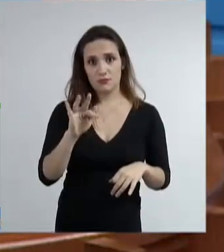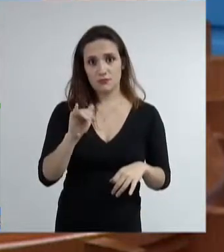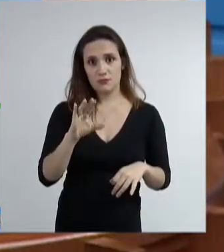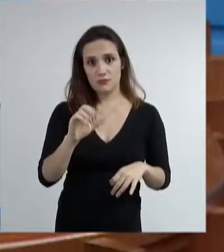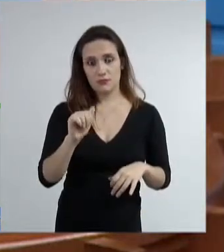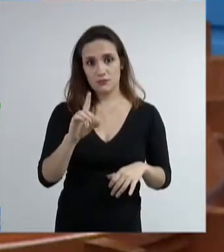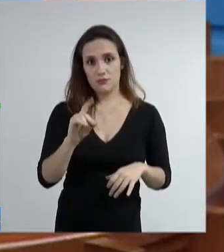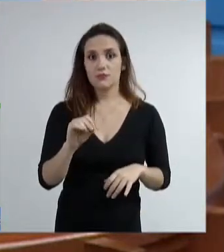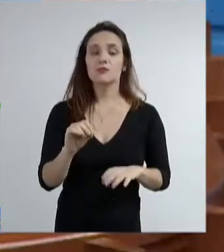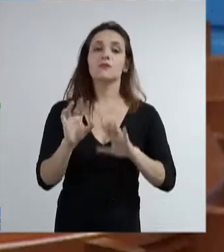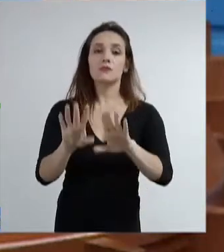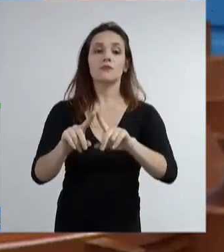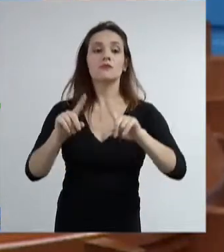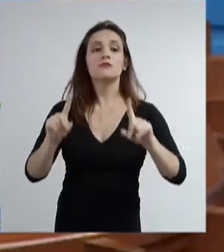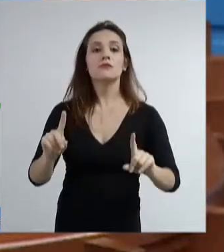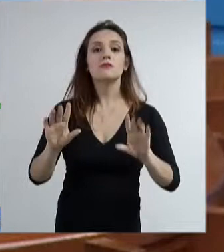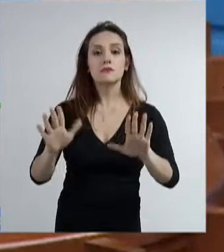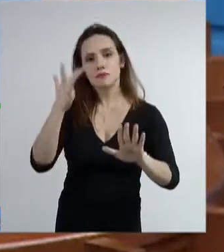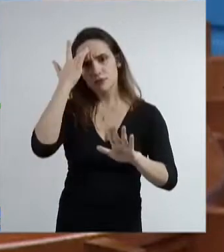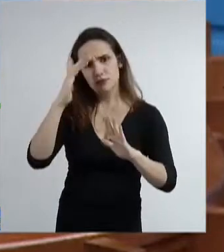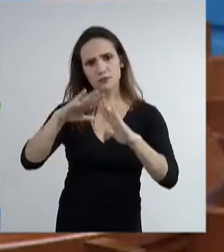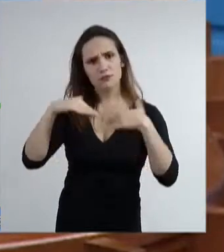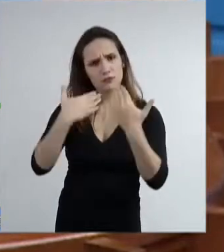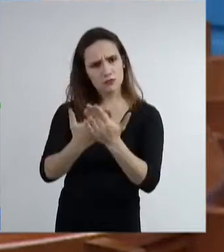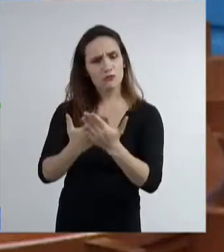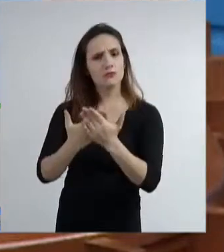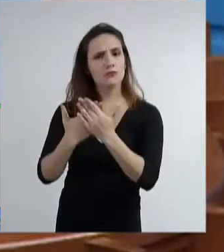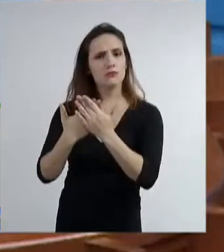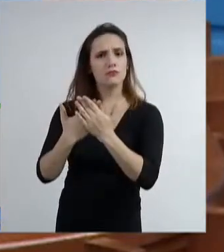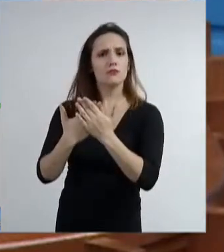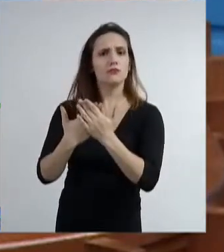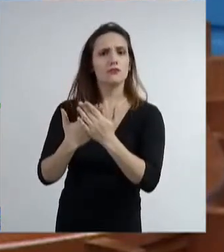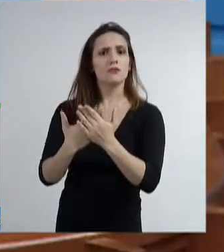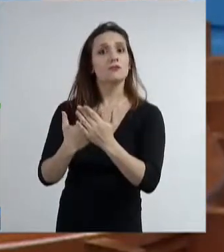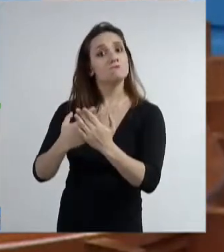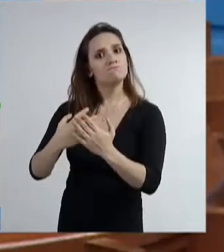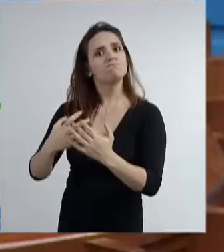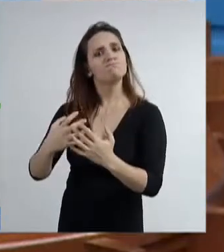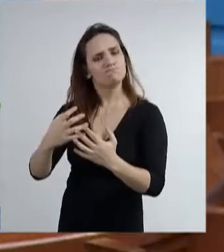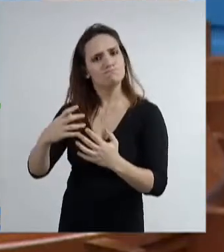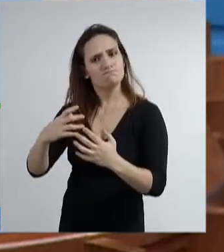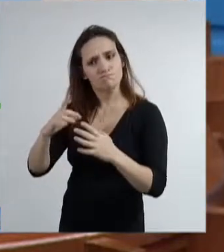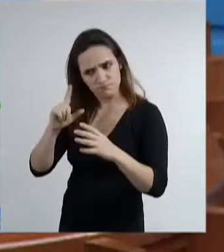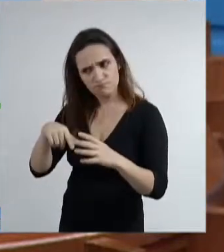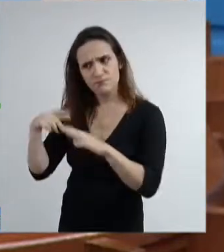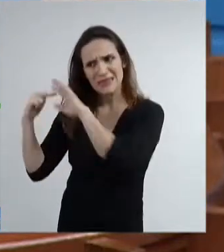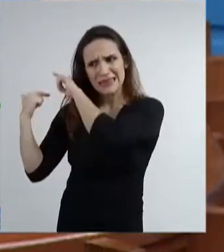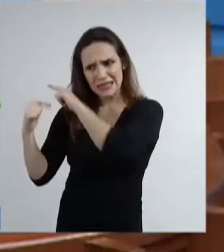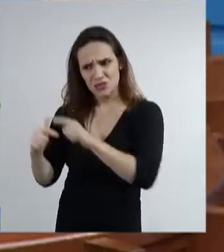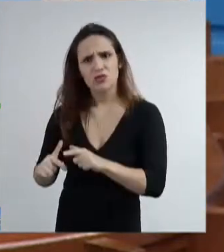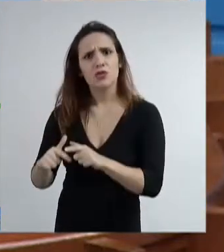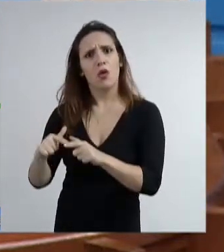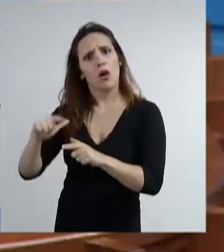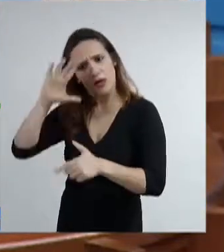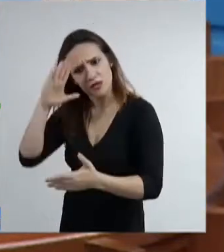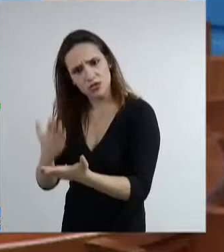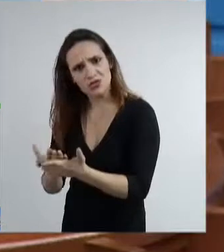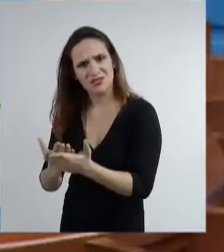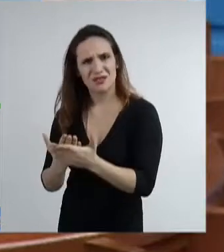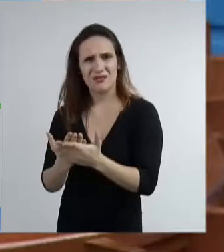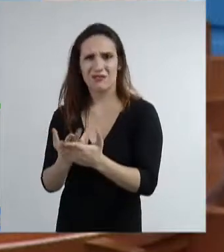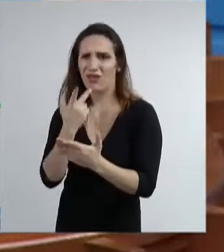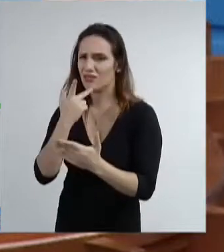Mas aqueles defensores da escola tradicional e contra essa educação em casa, exclusivamente em